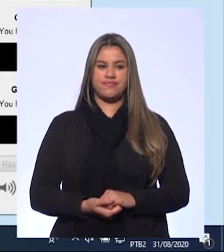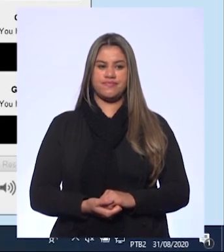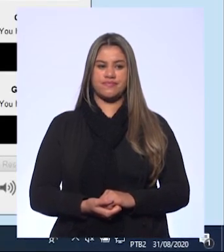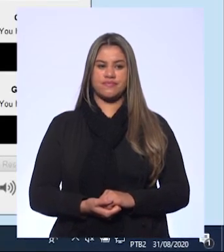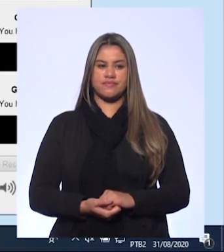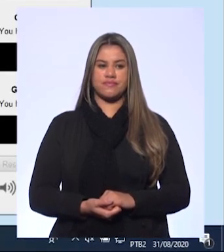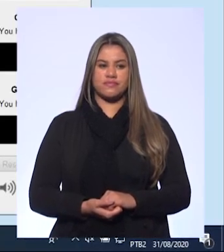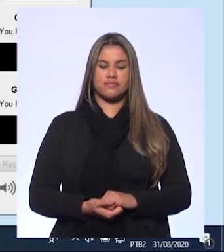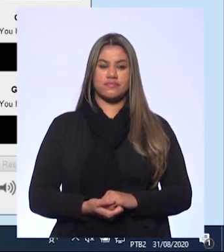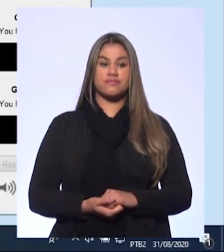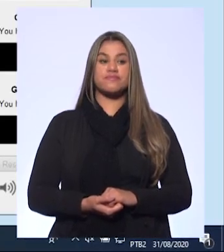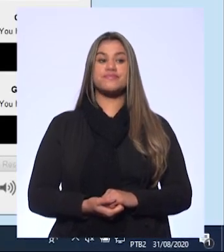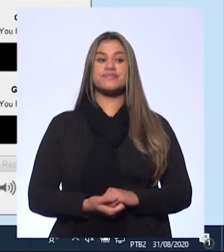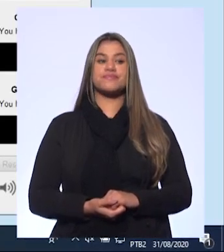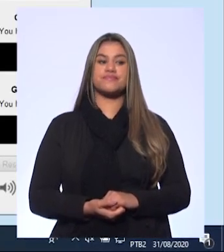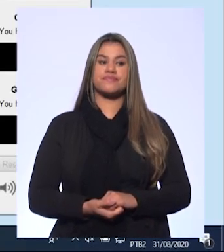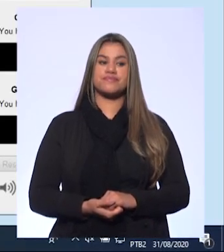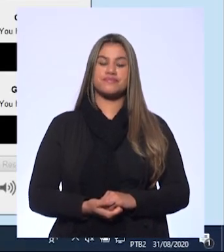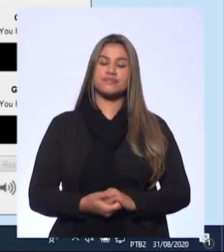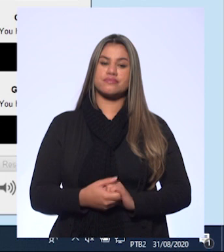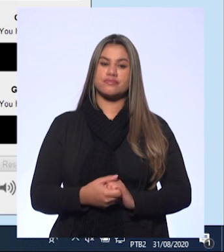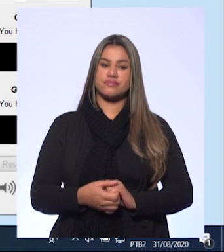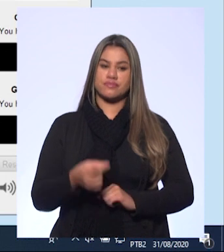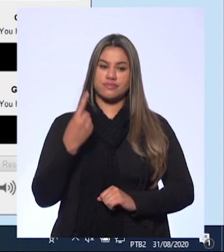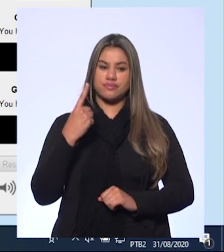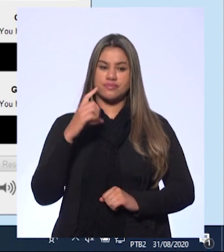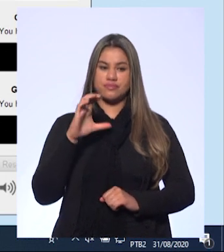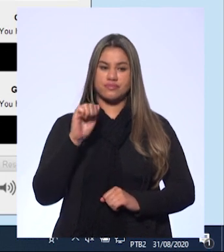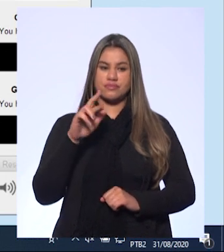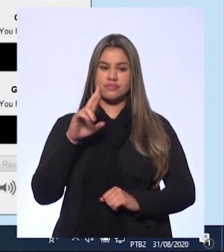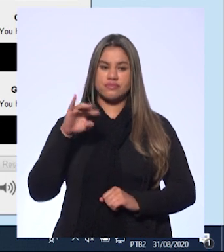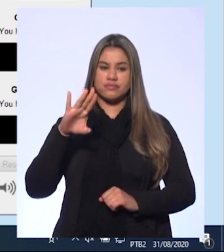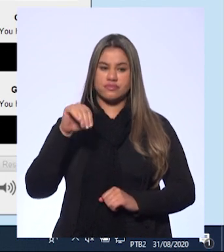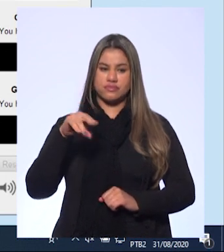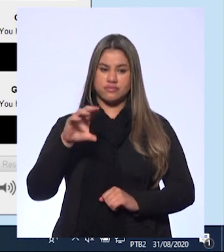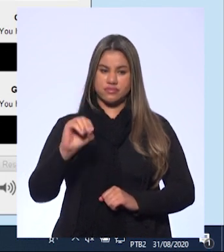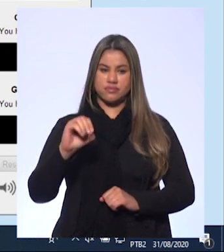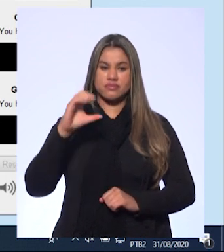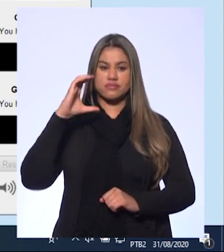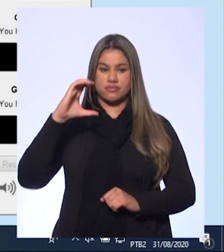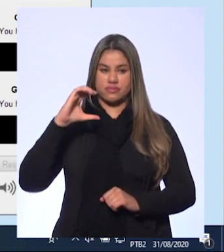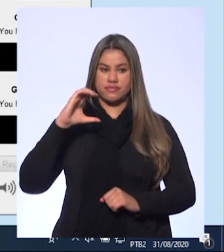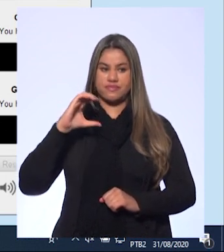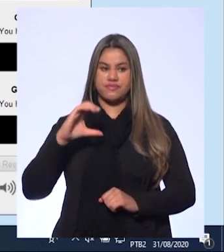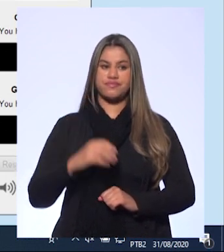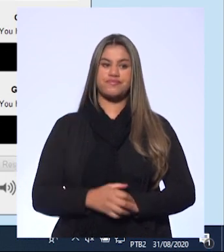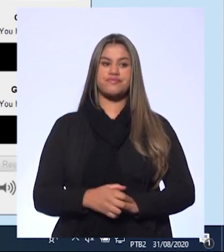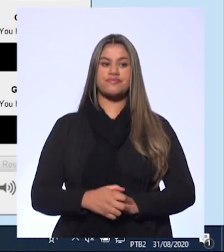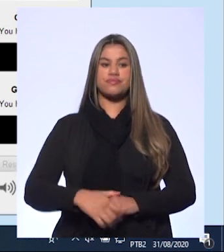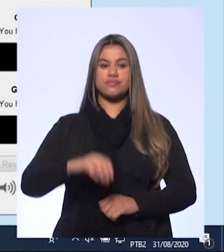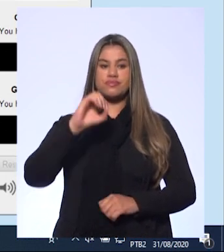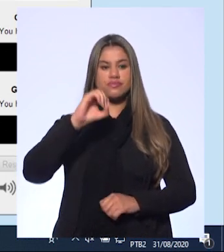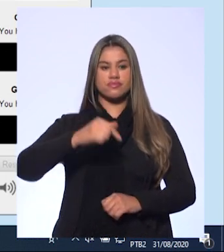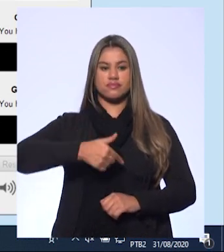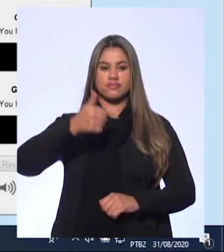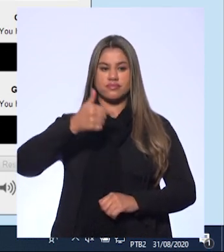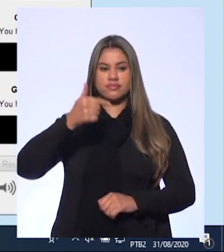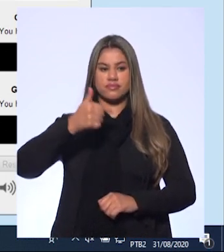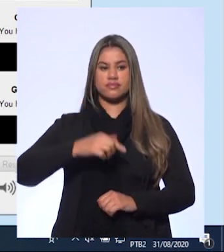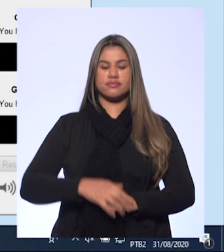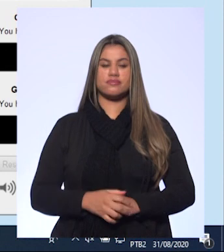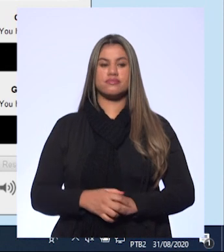Isso. Então, eu tenho aqui, ó, eu tenho um carbono com gás oxigênio e vai me dar o monóxido de